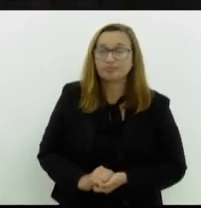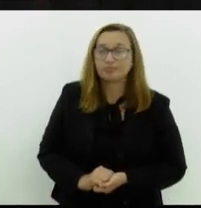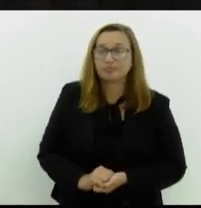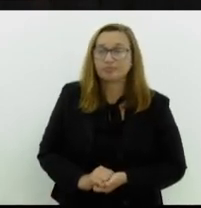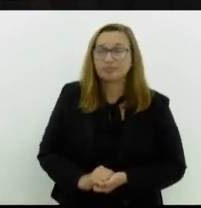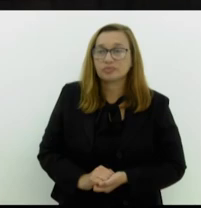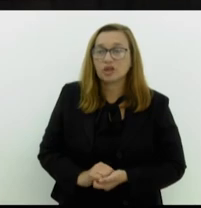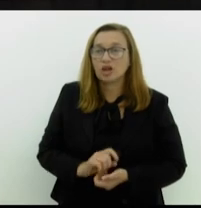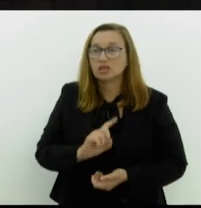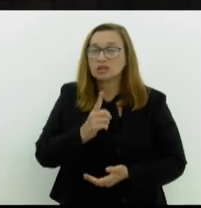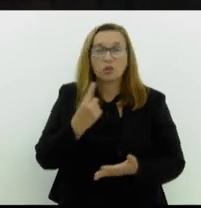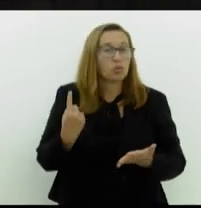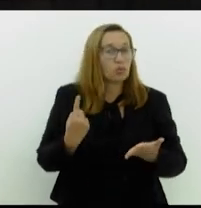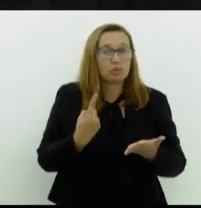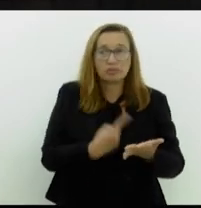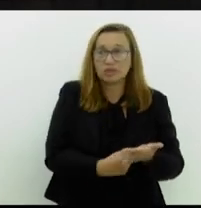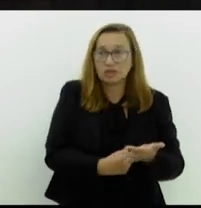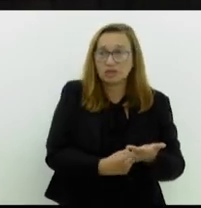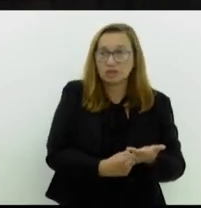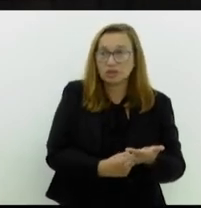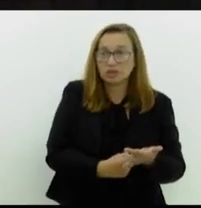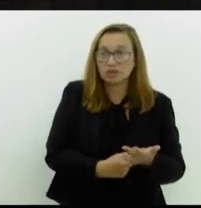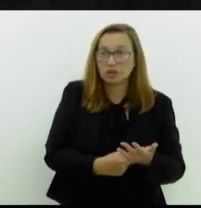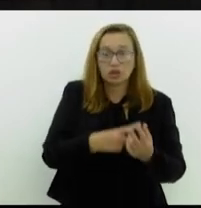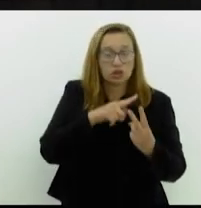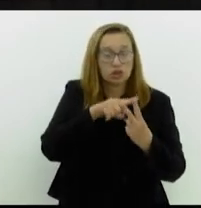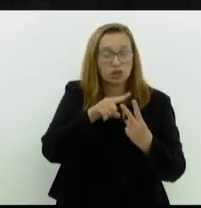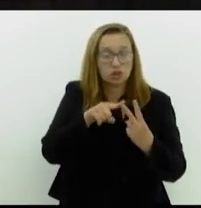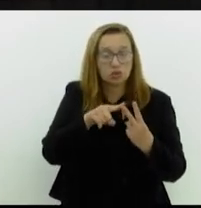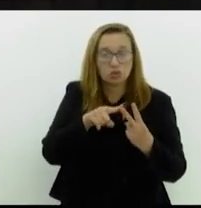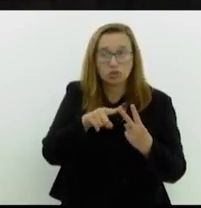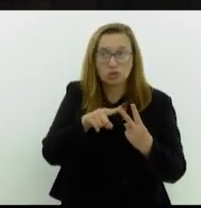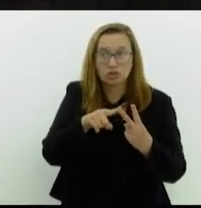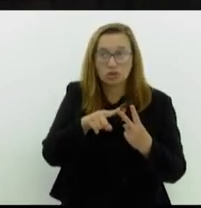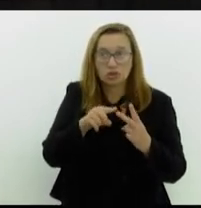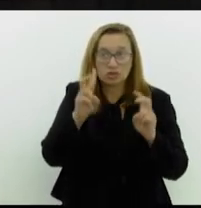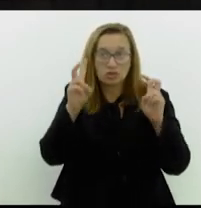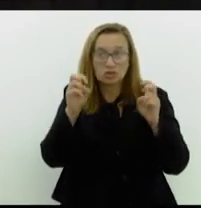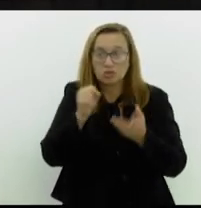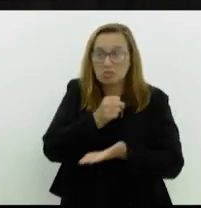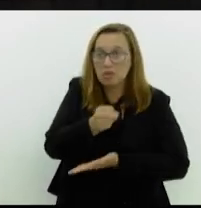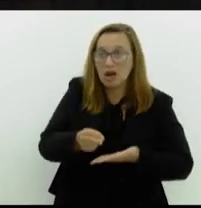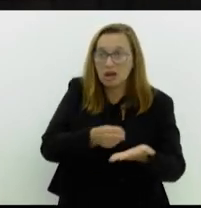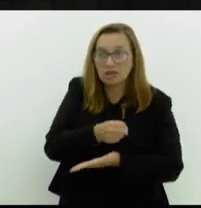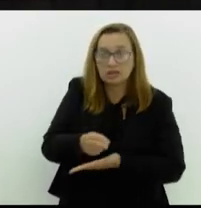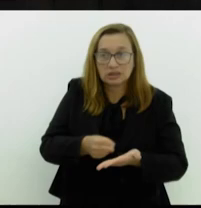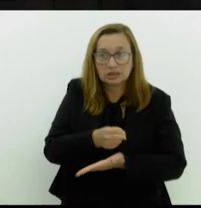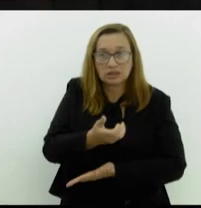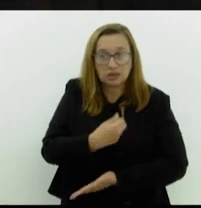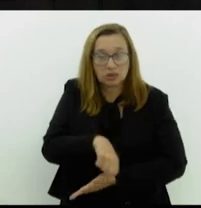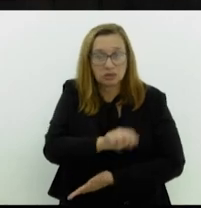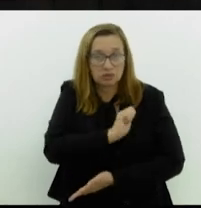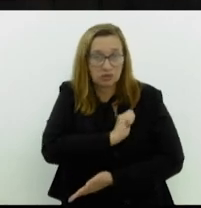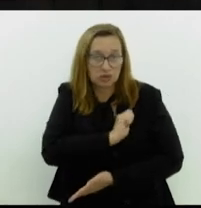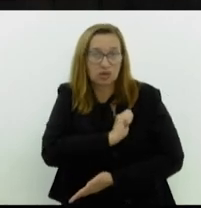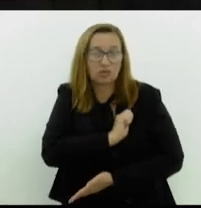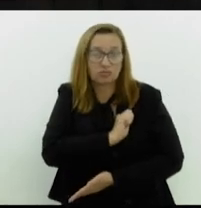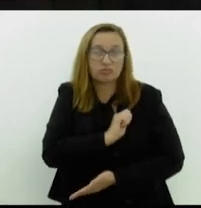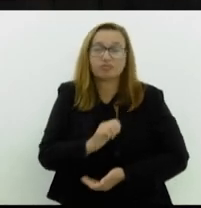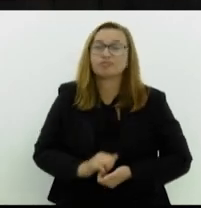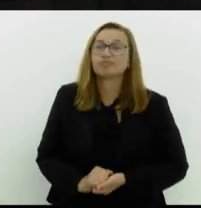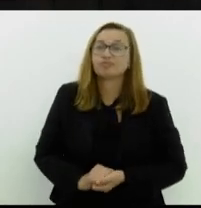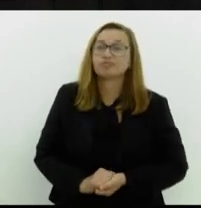pelo descumprimento de dois quesitos básicos do regime de recuperação